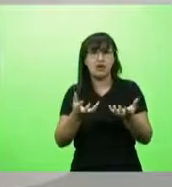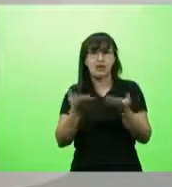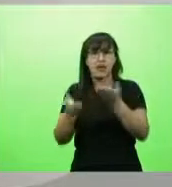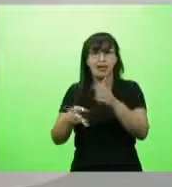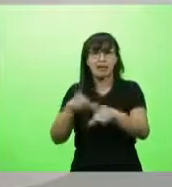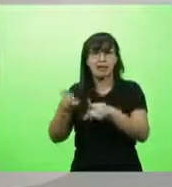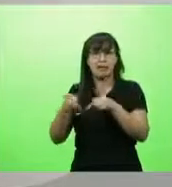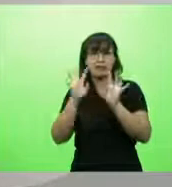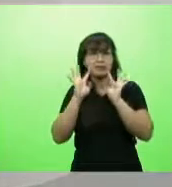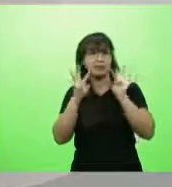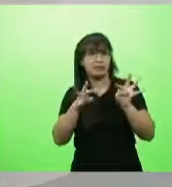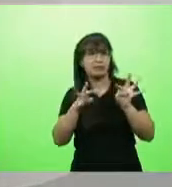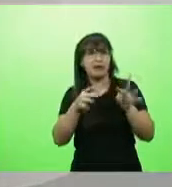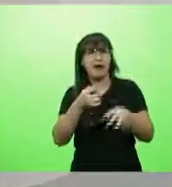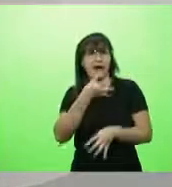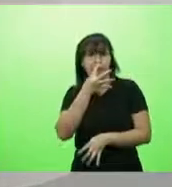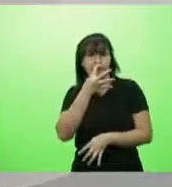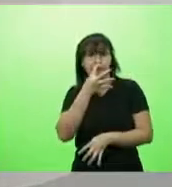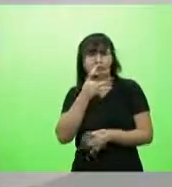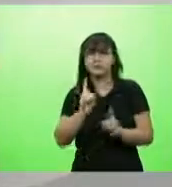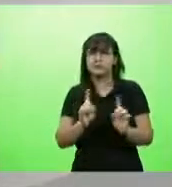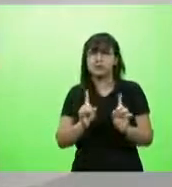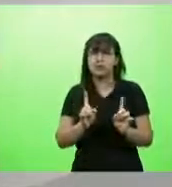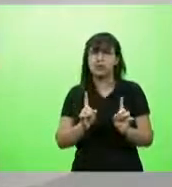Não. Nós temos que tomar medidas